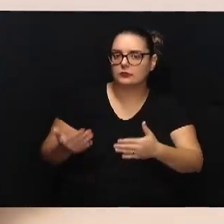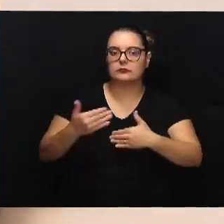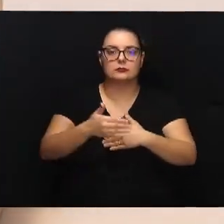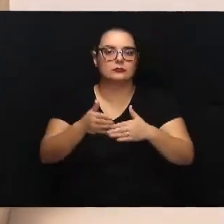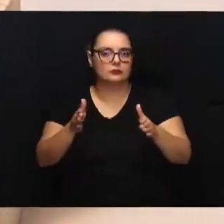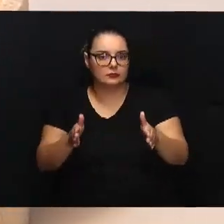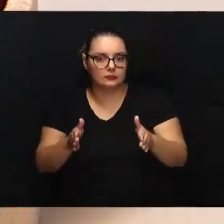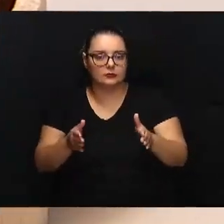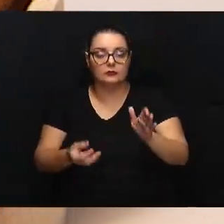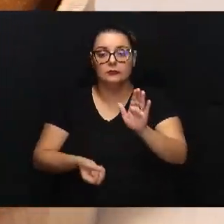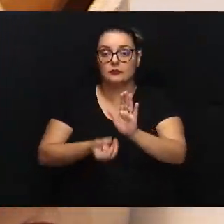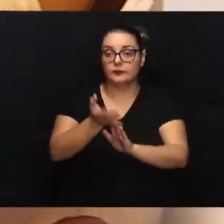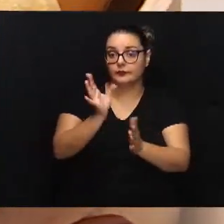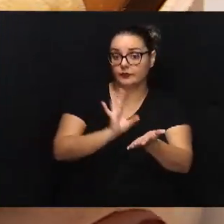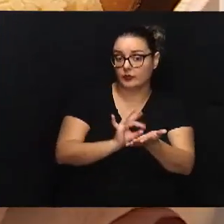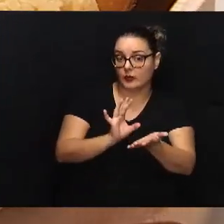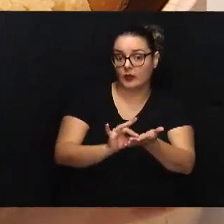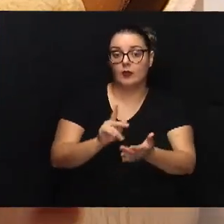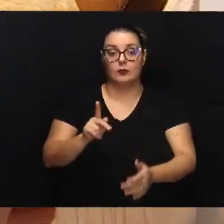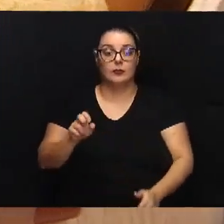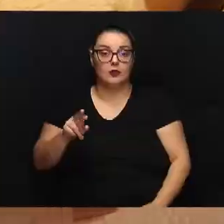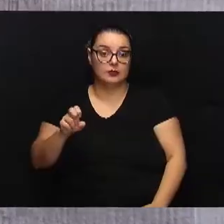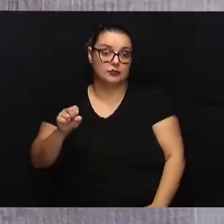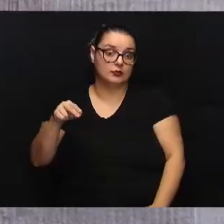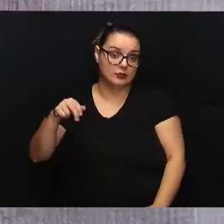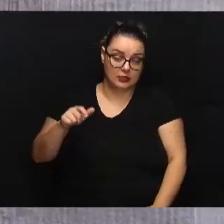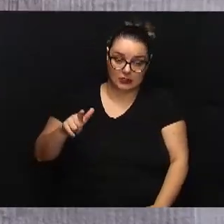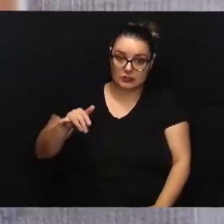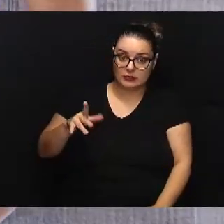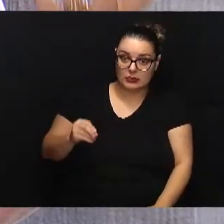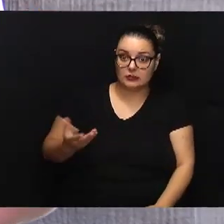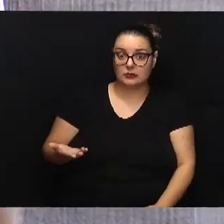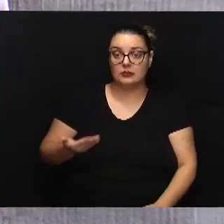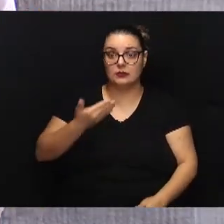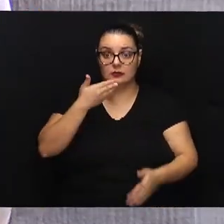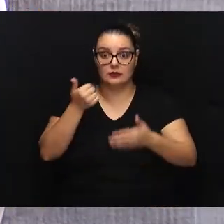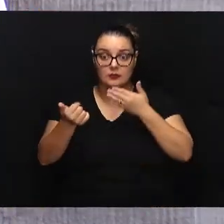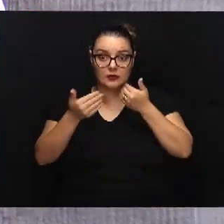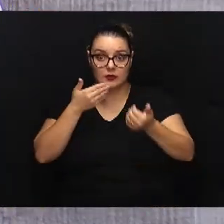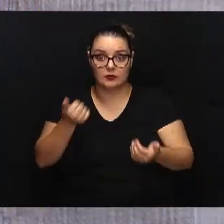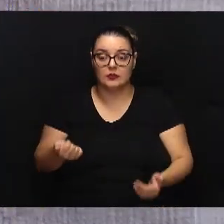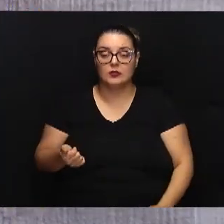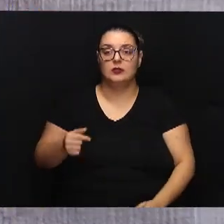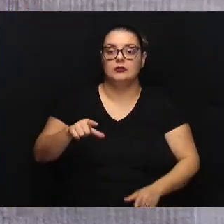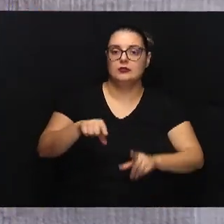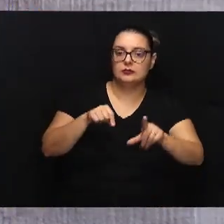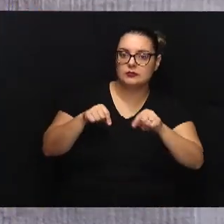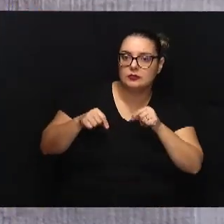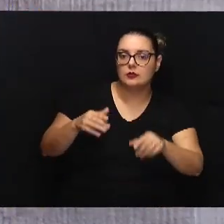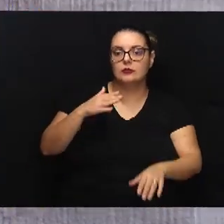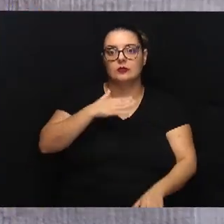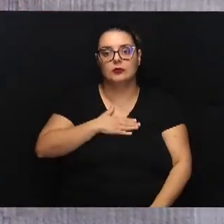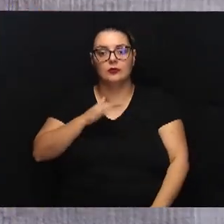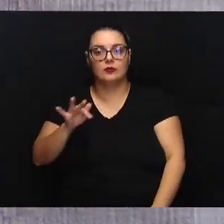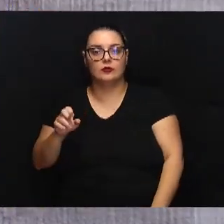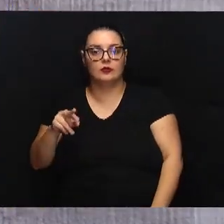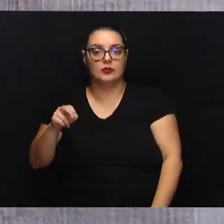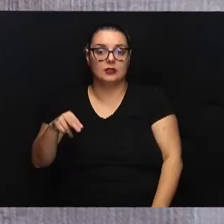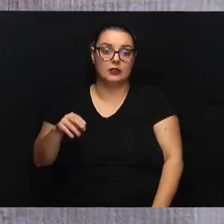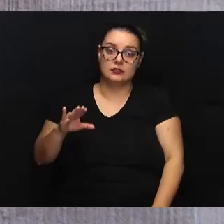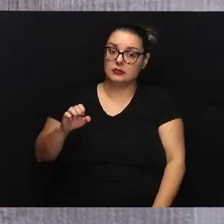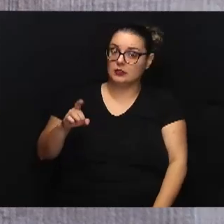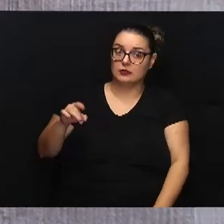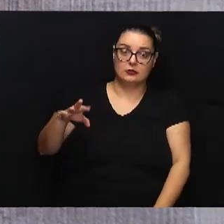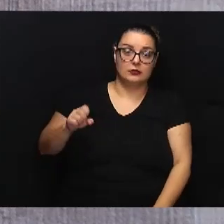catálogo personalizado e aí fui melhorando cada vez mais, escolhendo os meus fornecedores, né, e